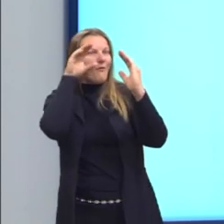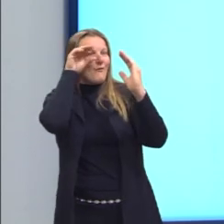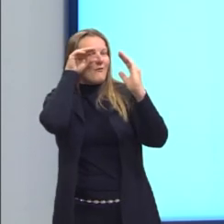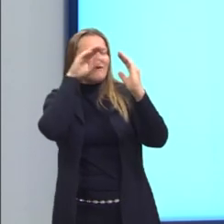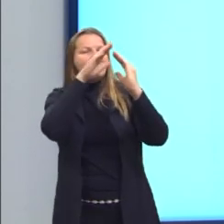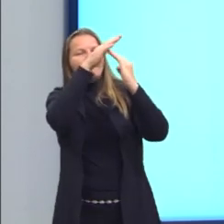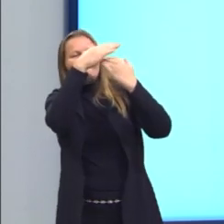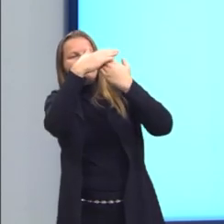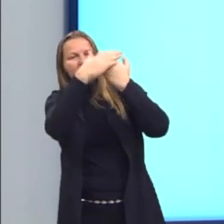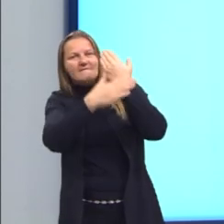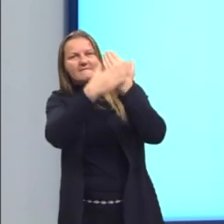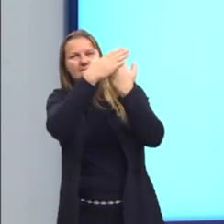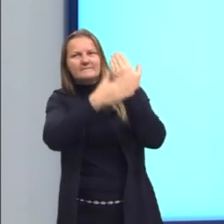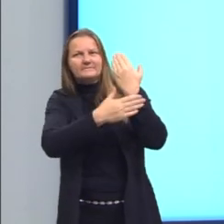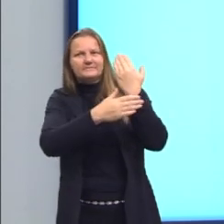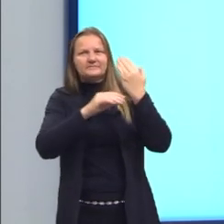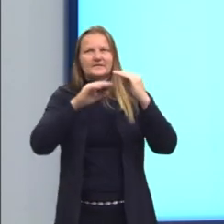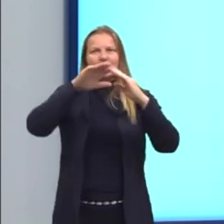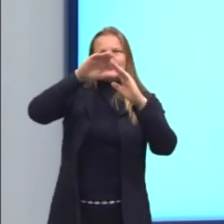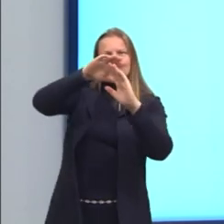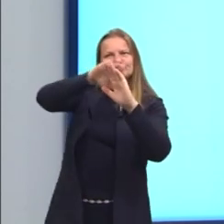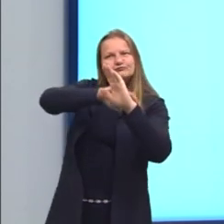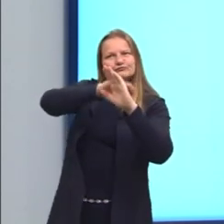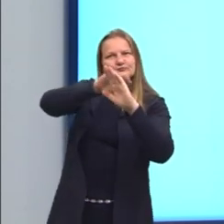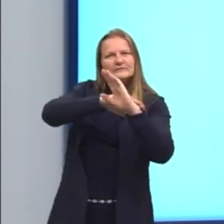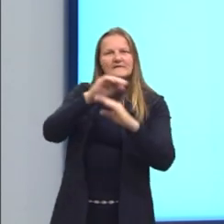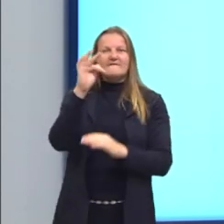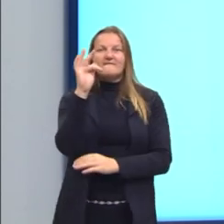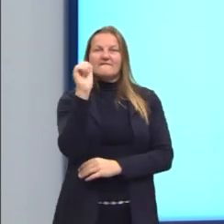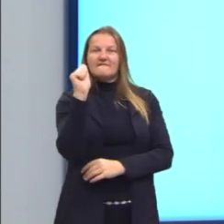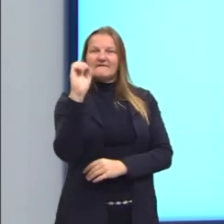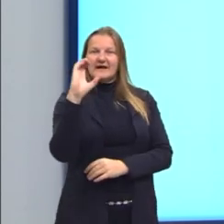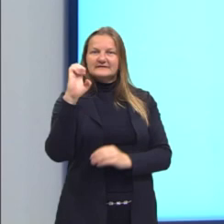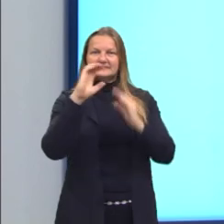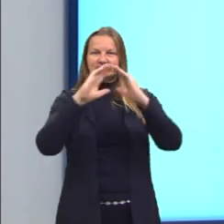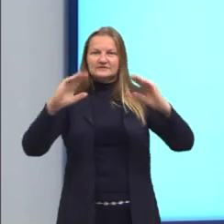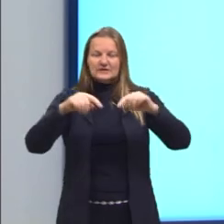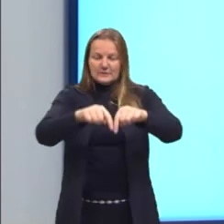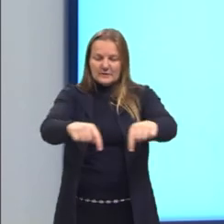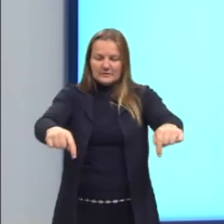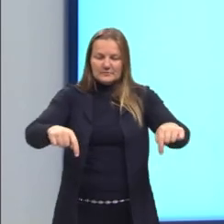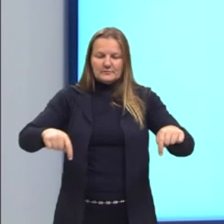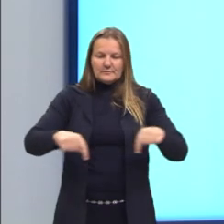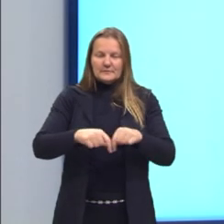lados né as faces laterais e essa base quadrangular